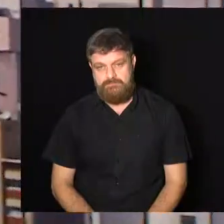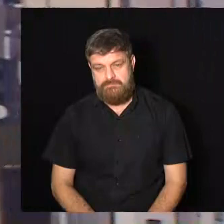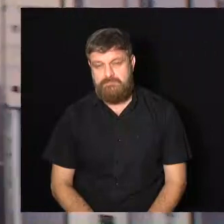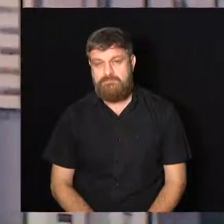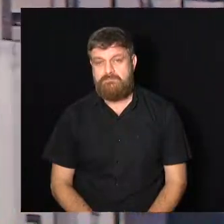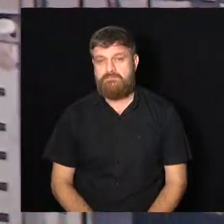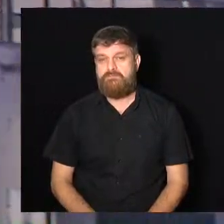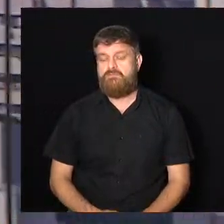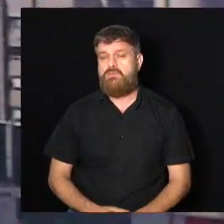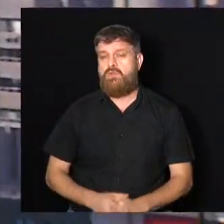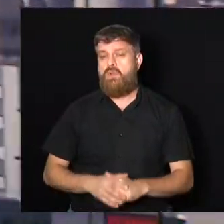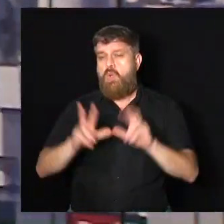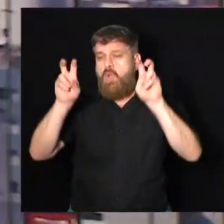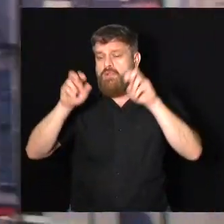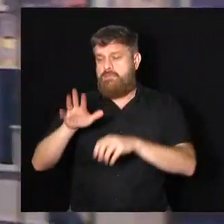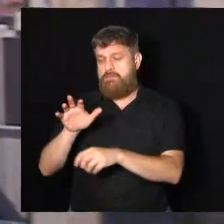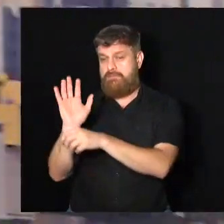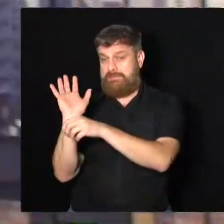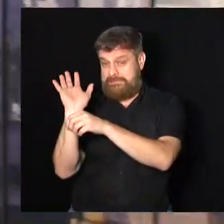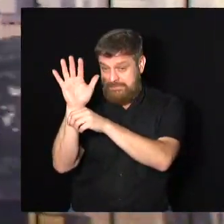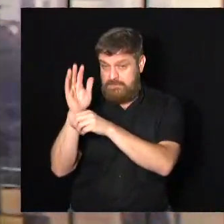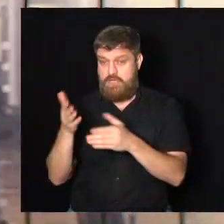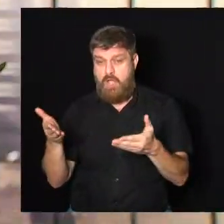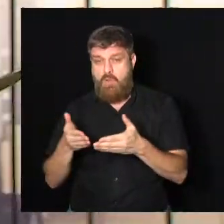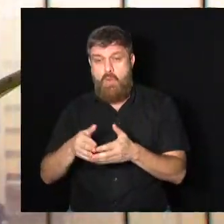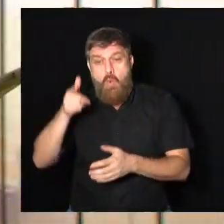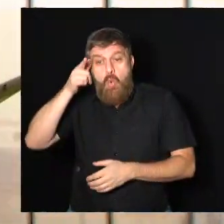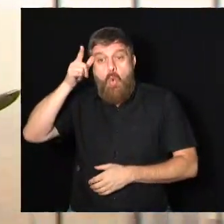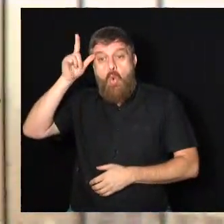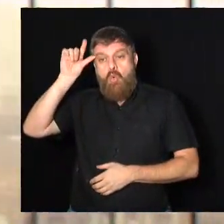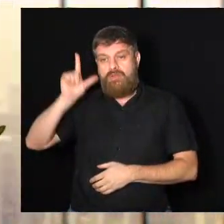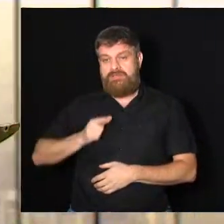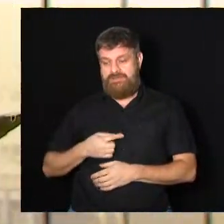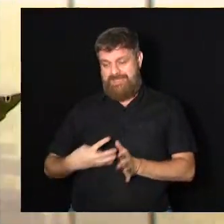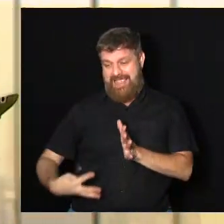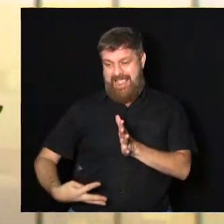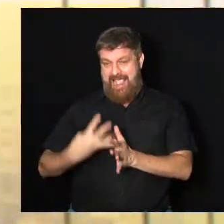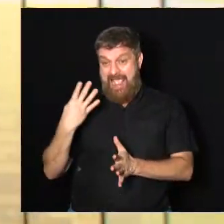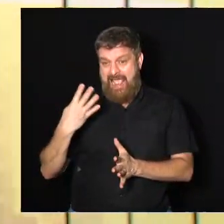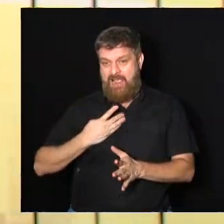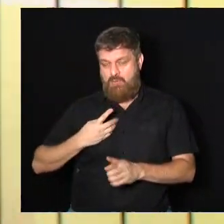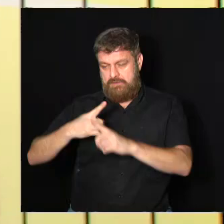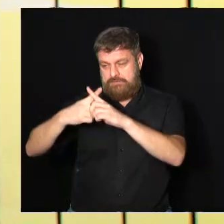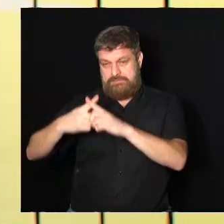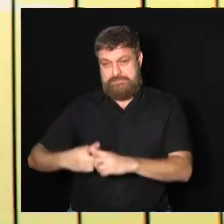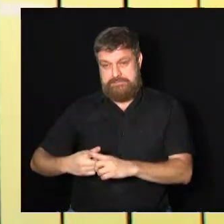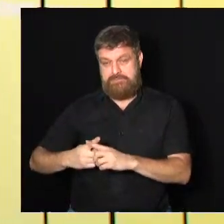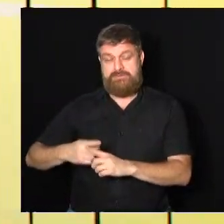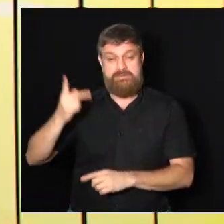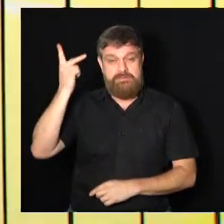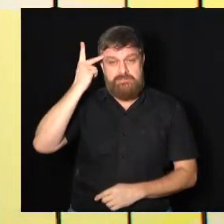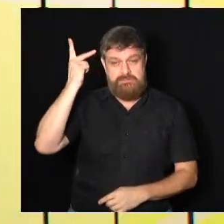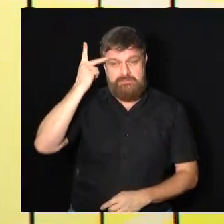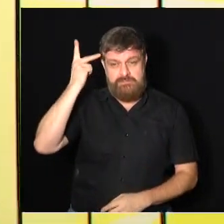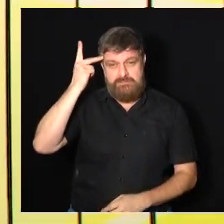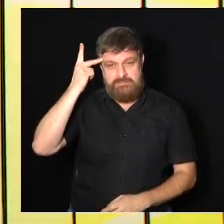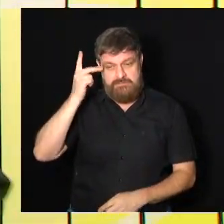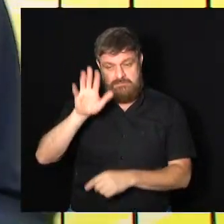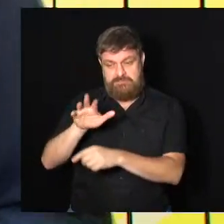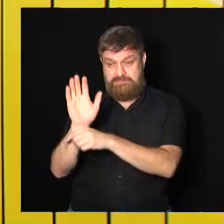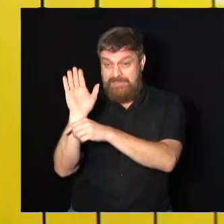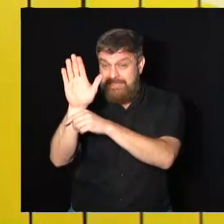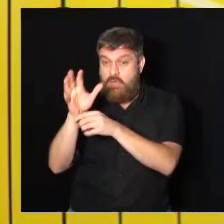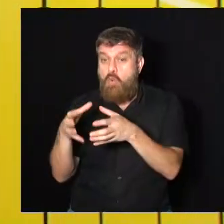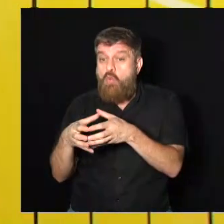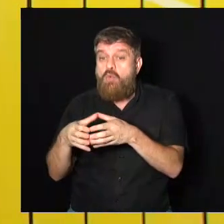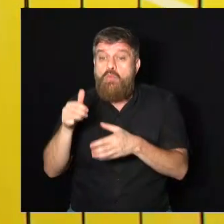Vamos falar de basquete agora, porque ontem aconteceu a 4ª rodada do Campeonato Paulista de Basquete